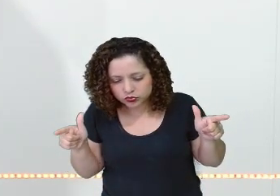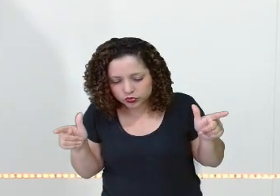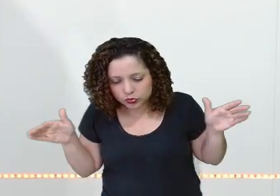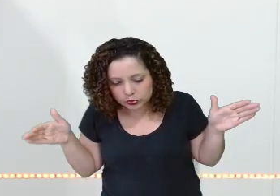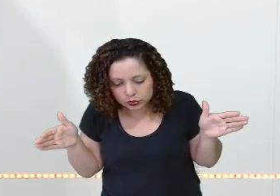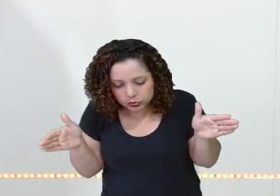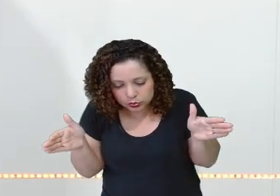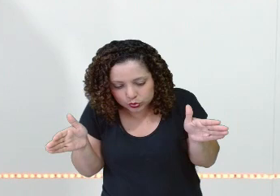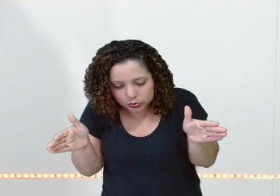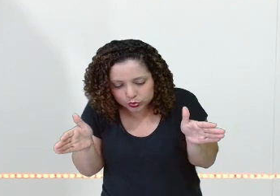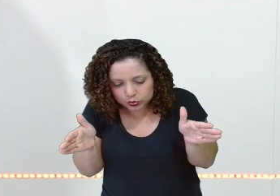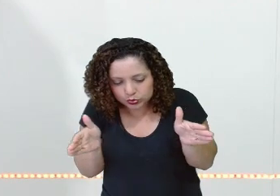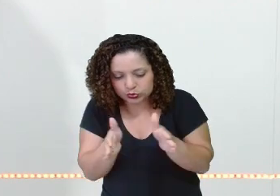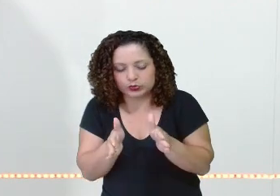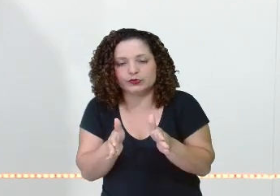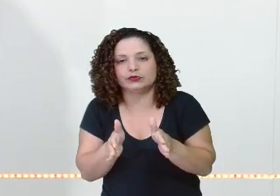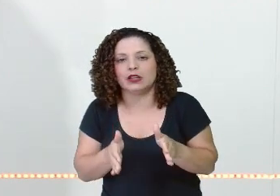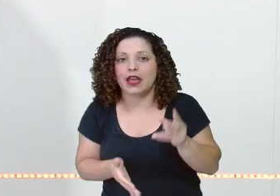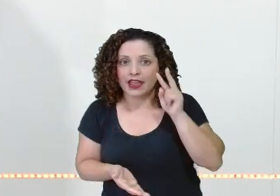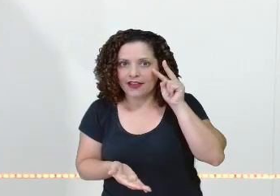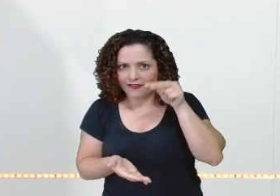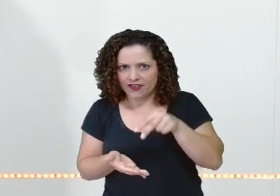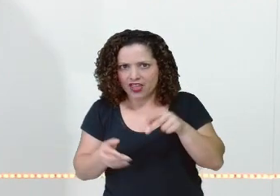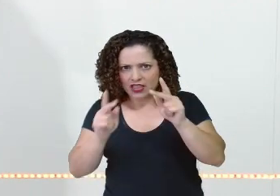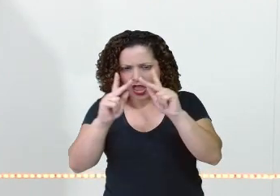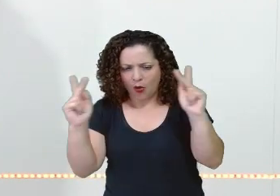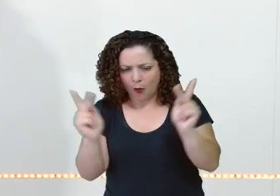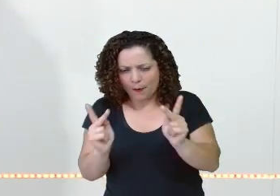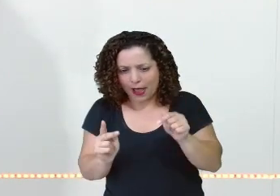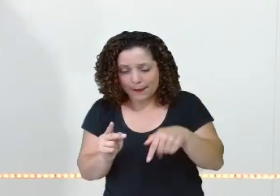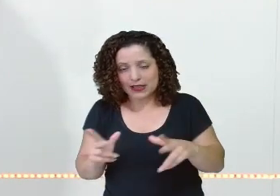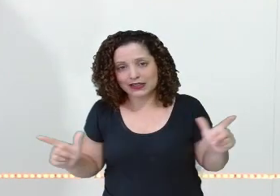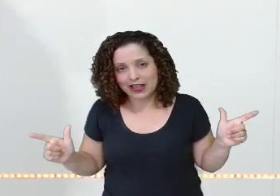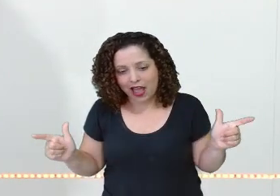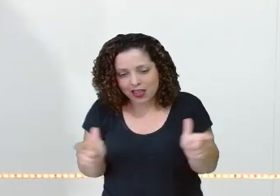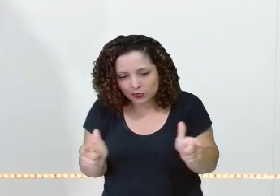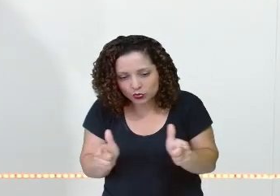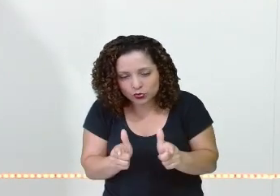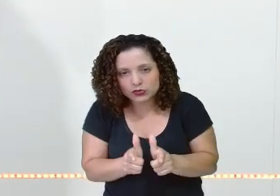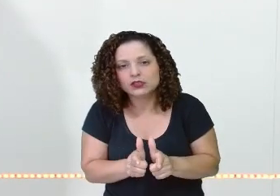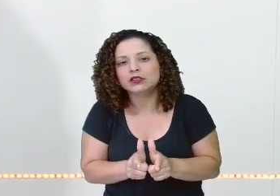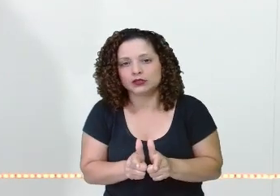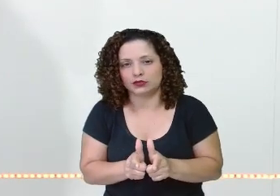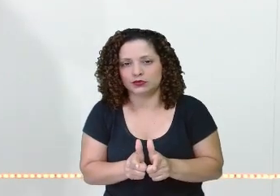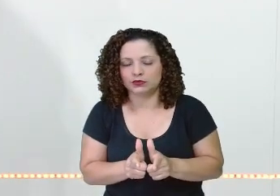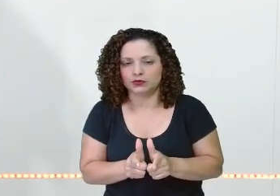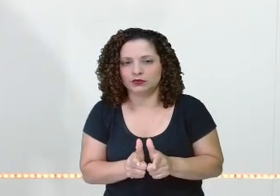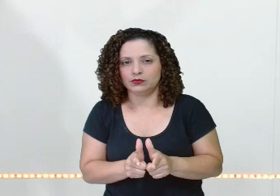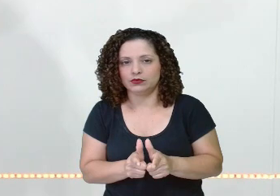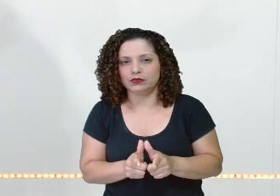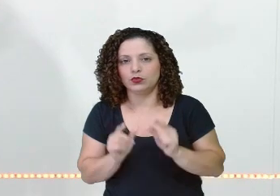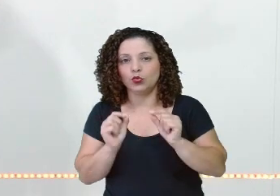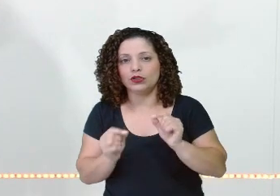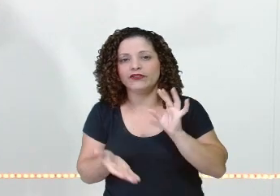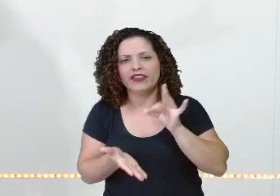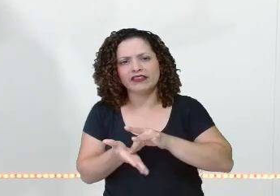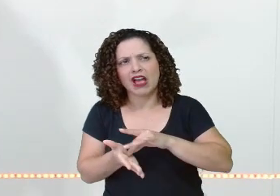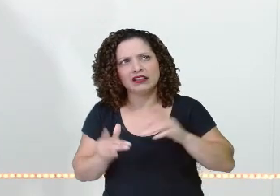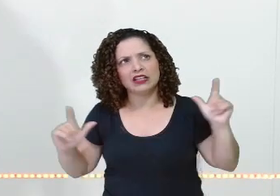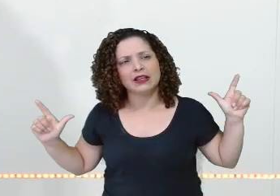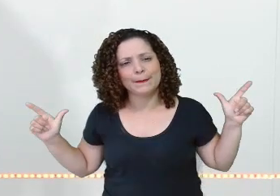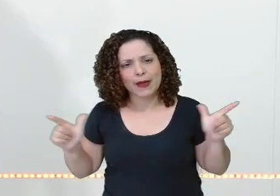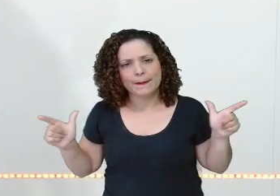olha o mapa, a gente está olhando uma redução, essa é a palavra correta, uma redução do que ele é na